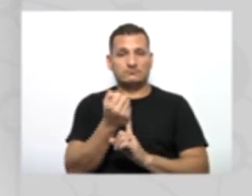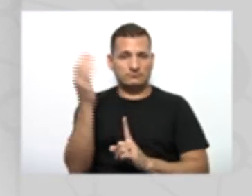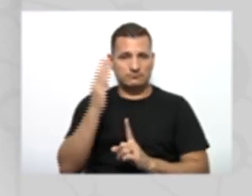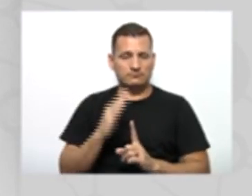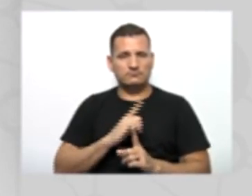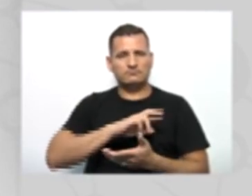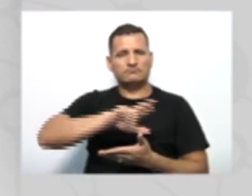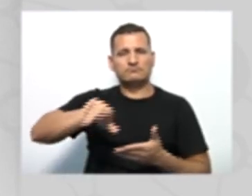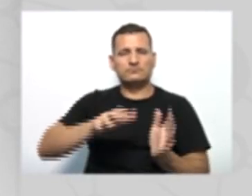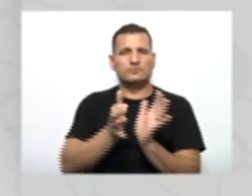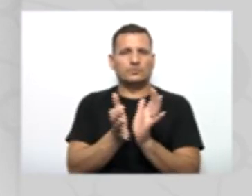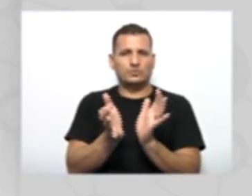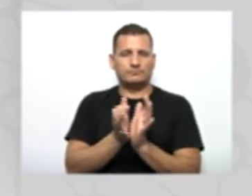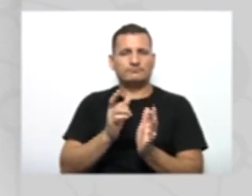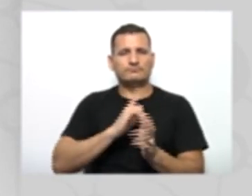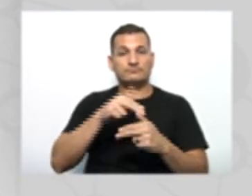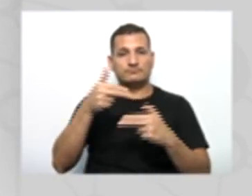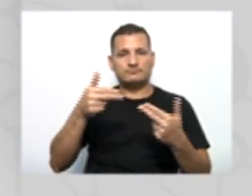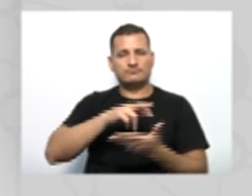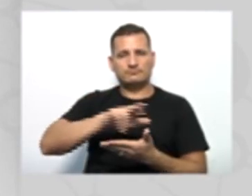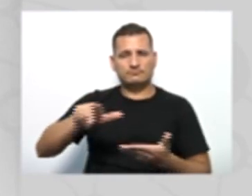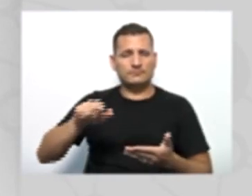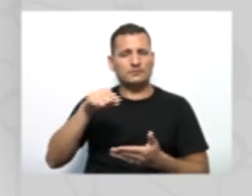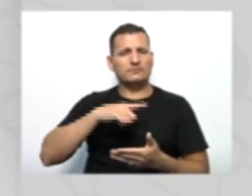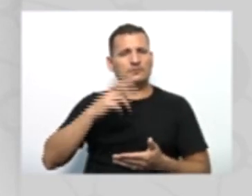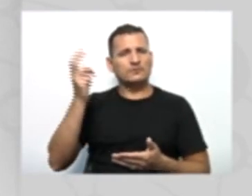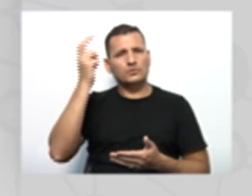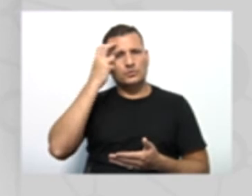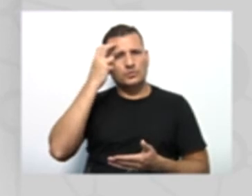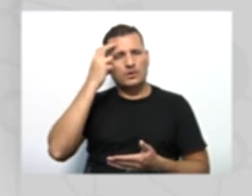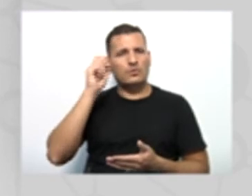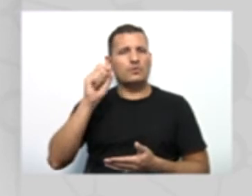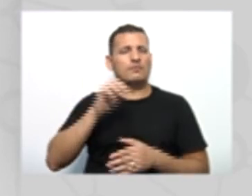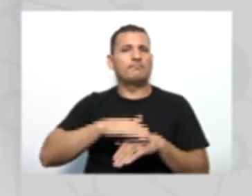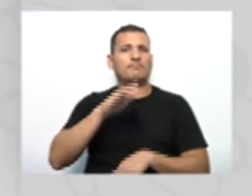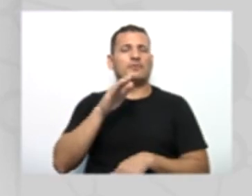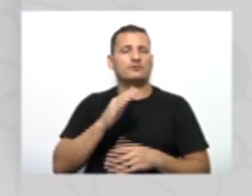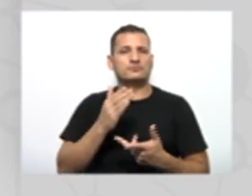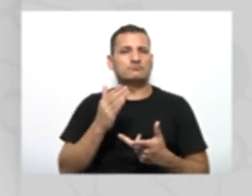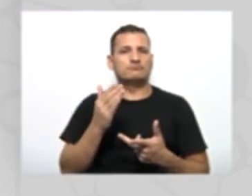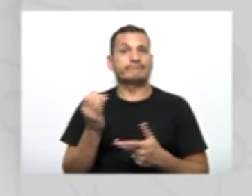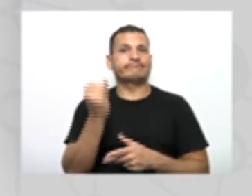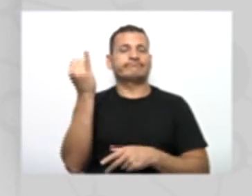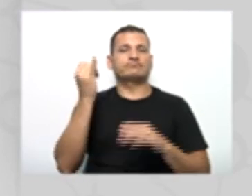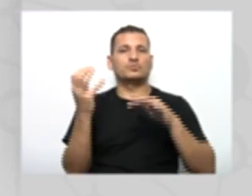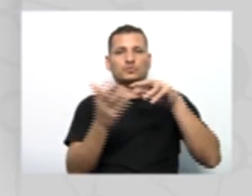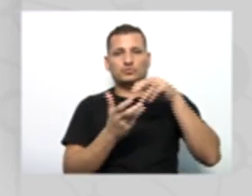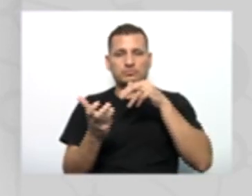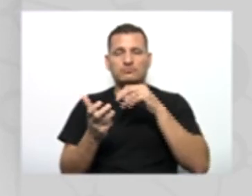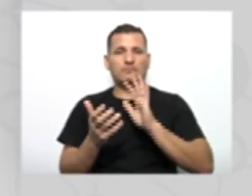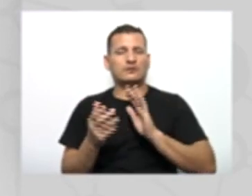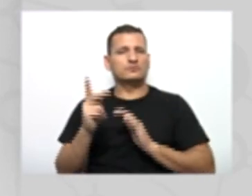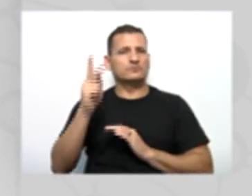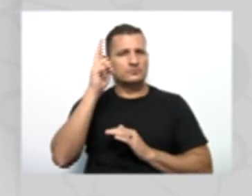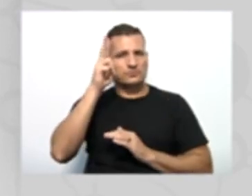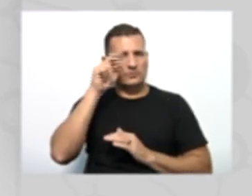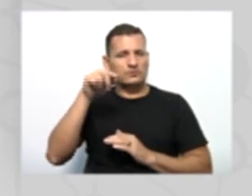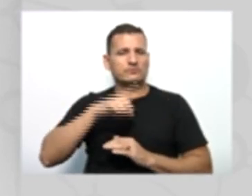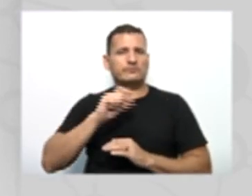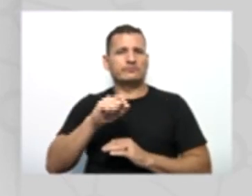de pessoas que apresentaram a lei do ficha limpa, foram fundamentais para que nós, brasileiros, pudéssemos